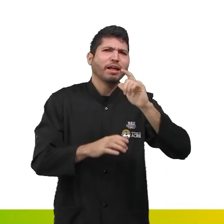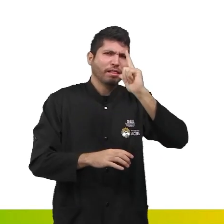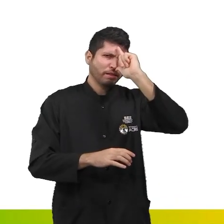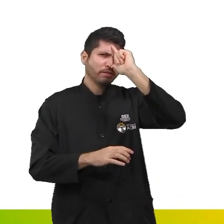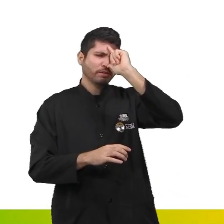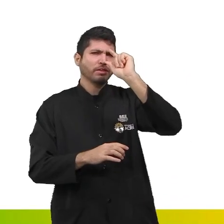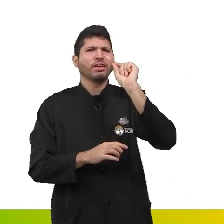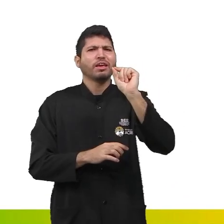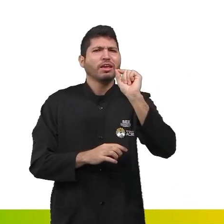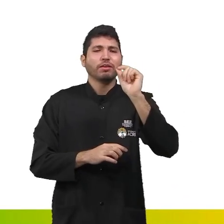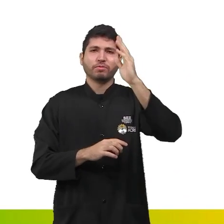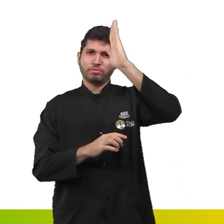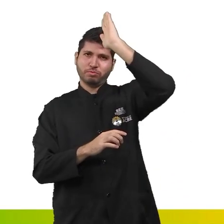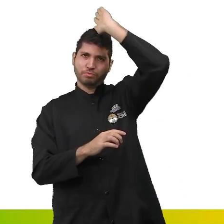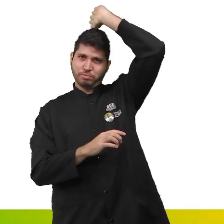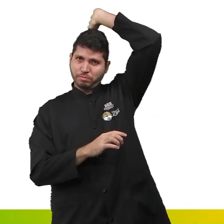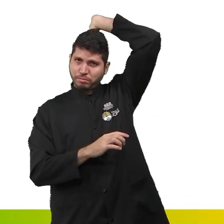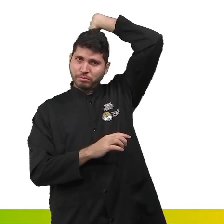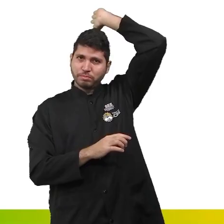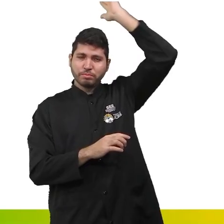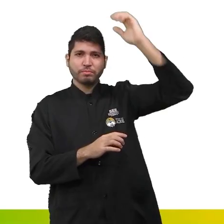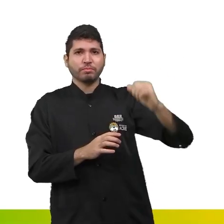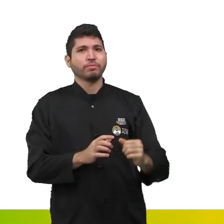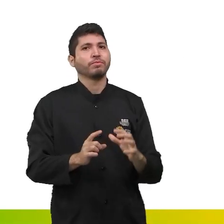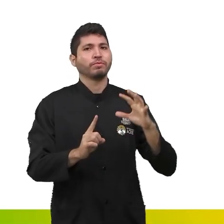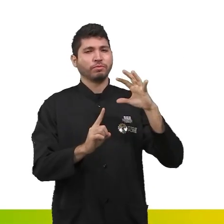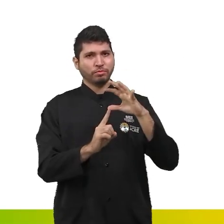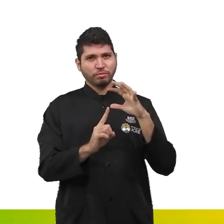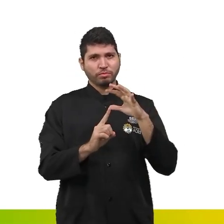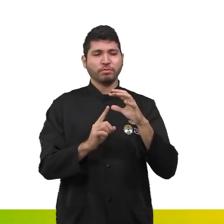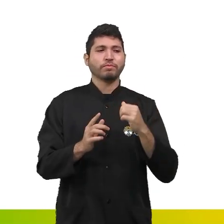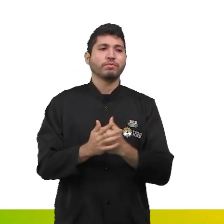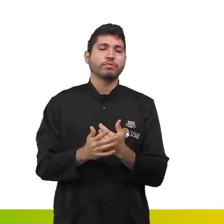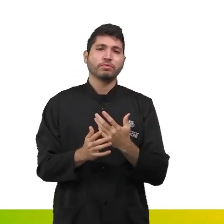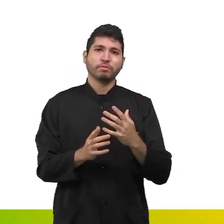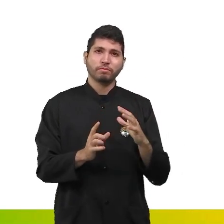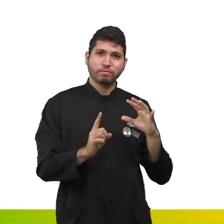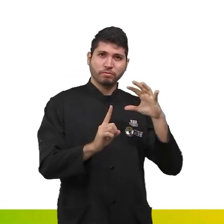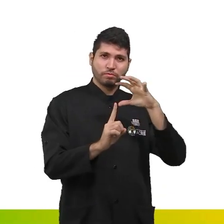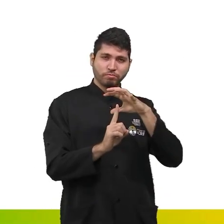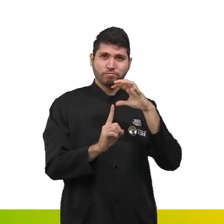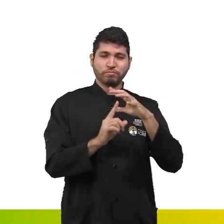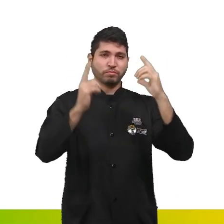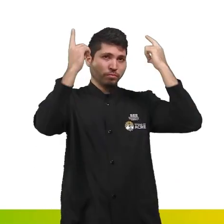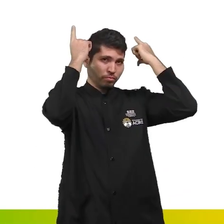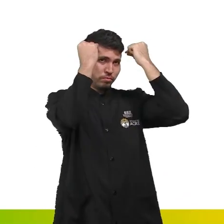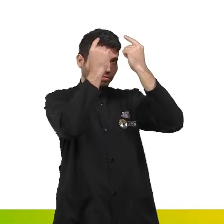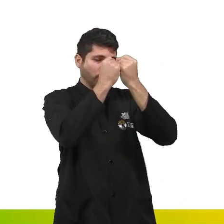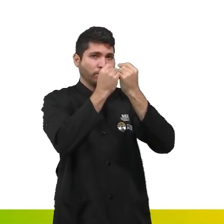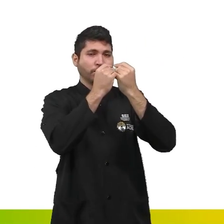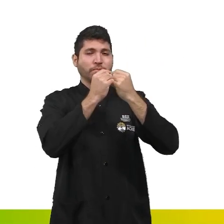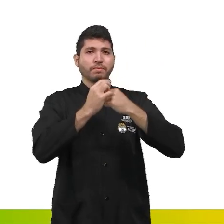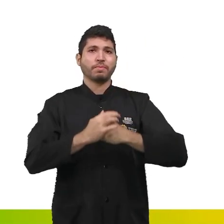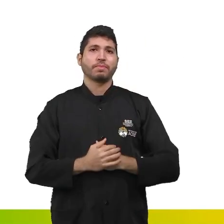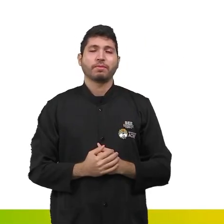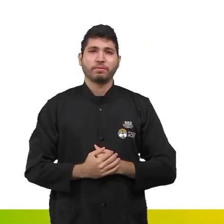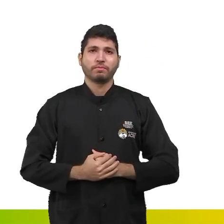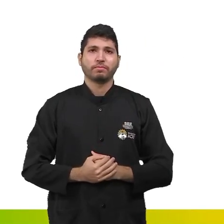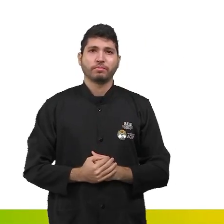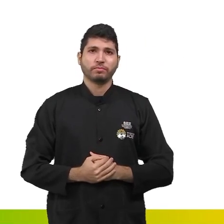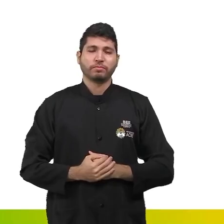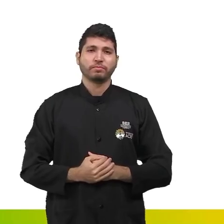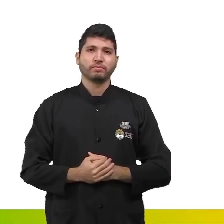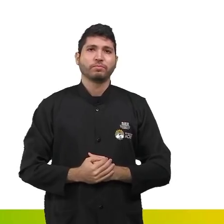romanos, eles incorporaram muito da cultura grega. Por isso, são grandes pilares da